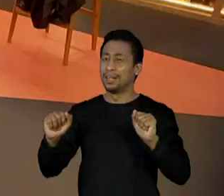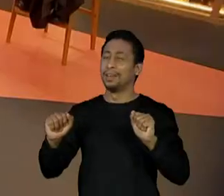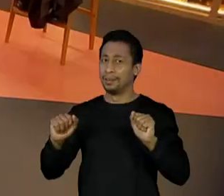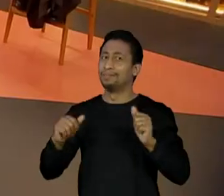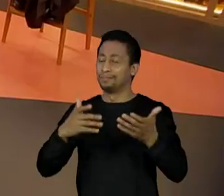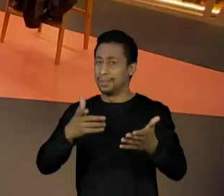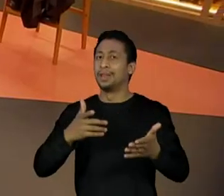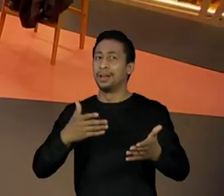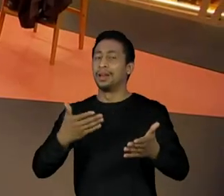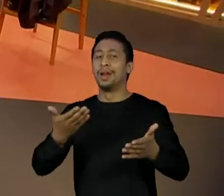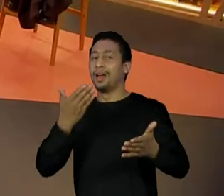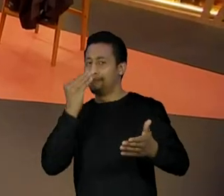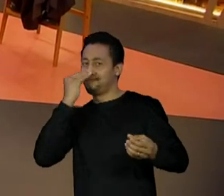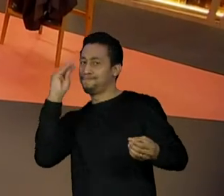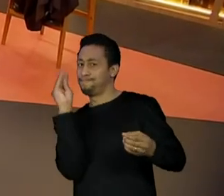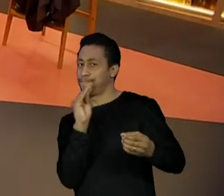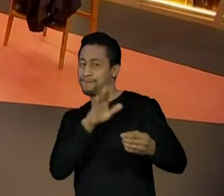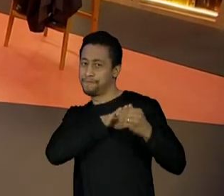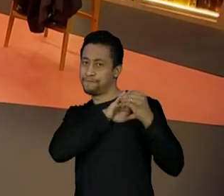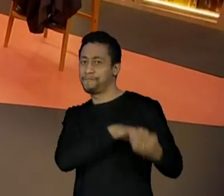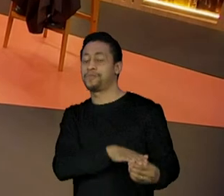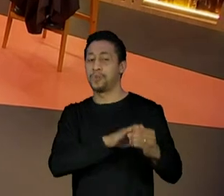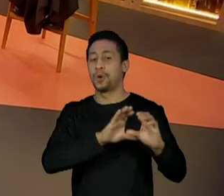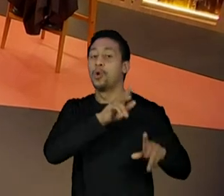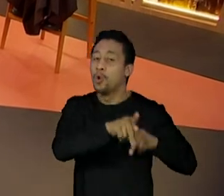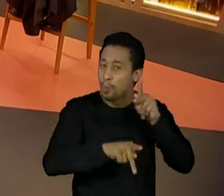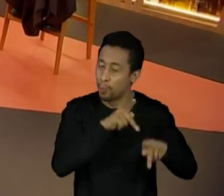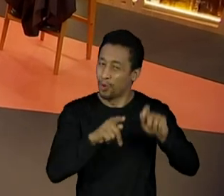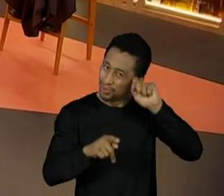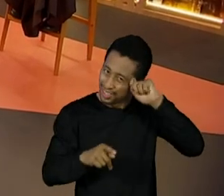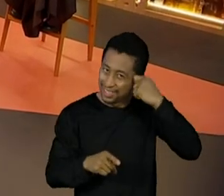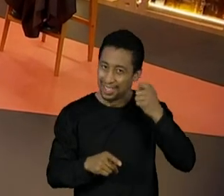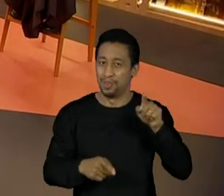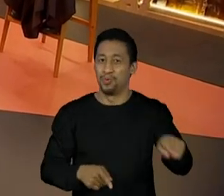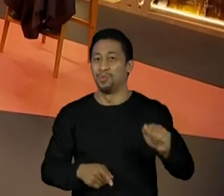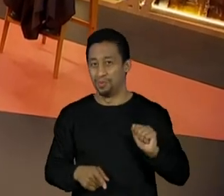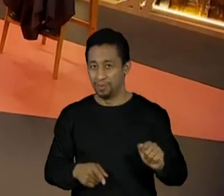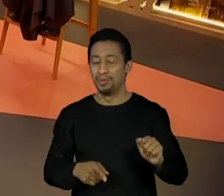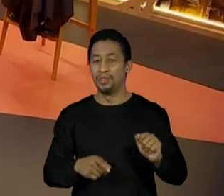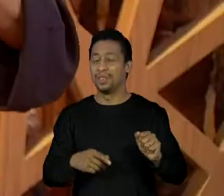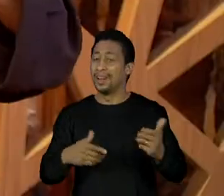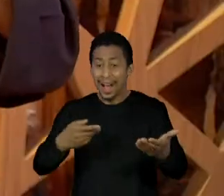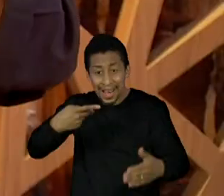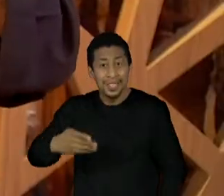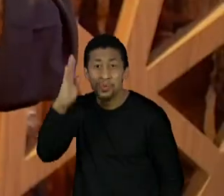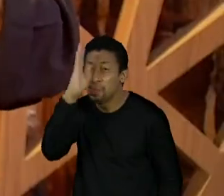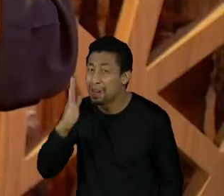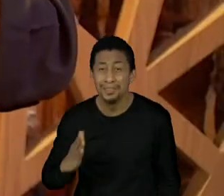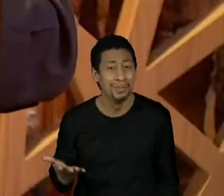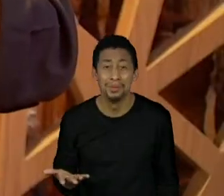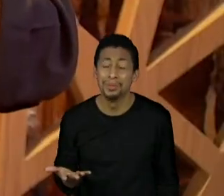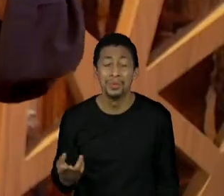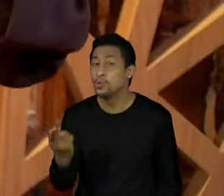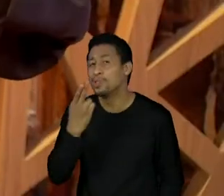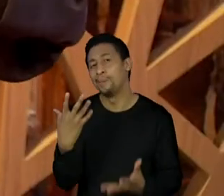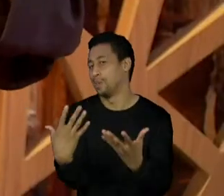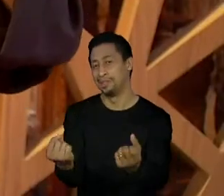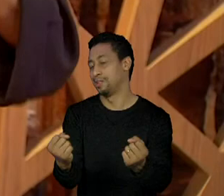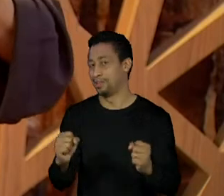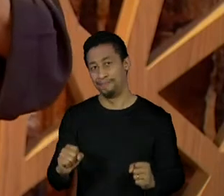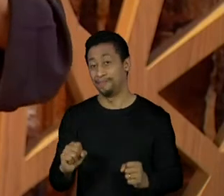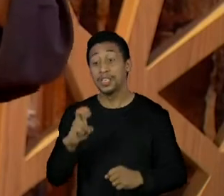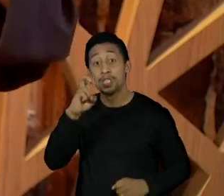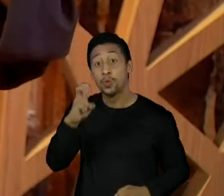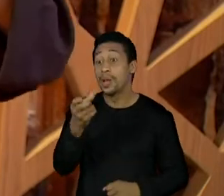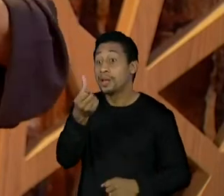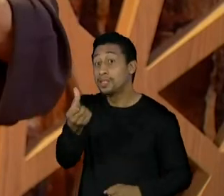negro. O povo negro é humilhado nas religiões. É inaceitável no Brasil que nós, afro-brasileiros, somos